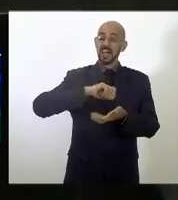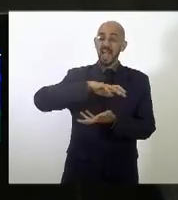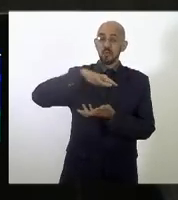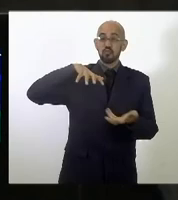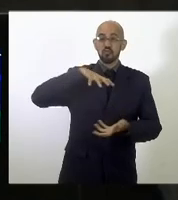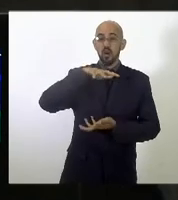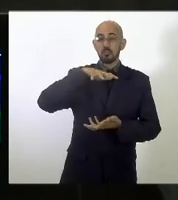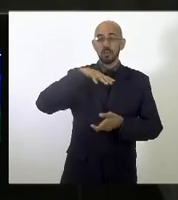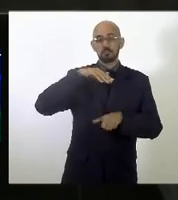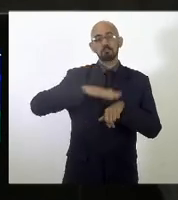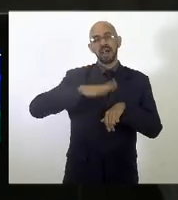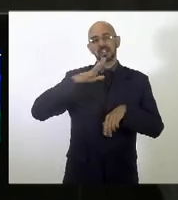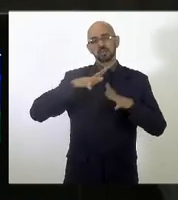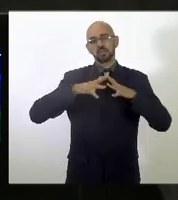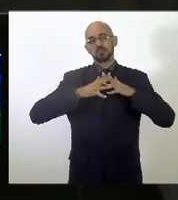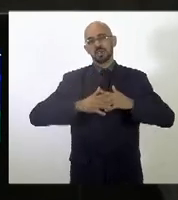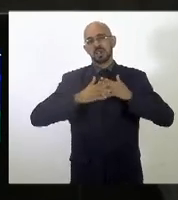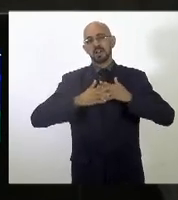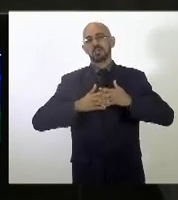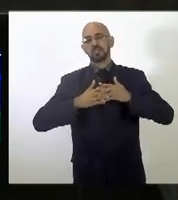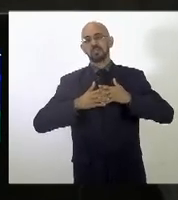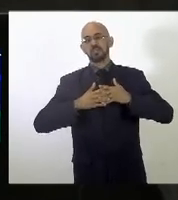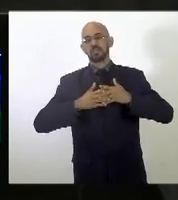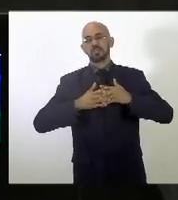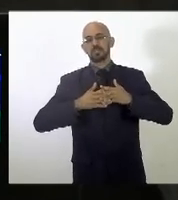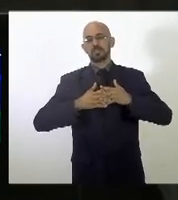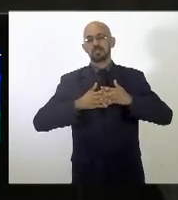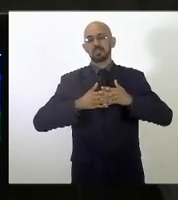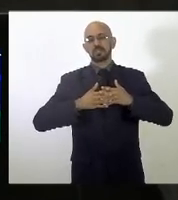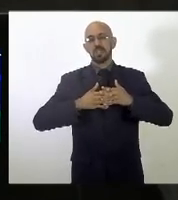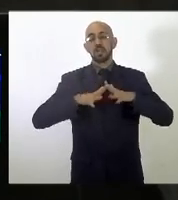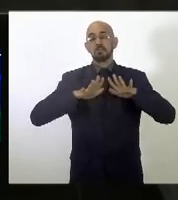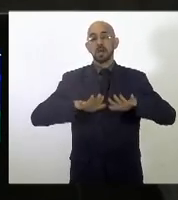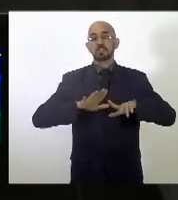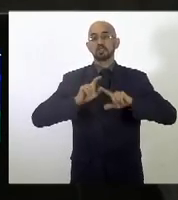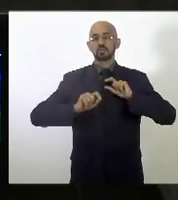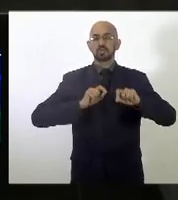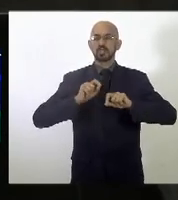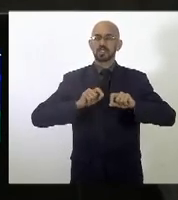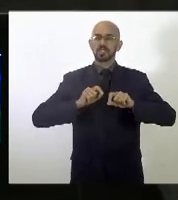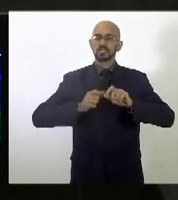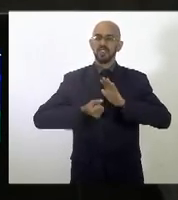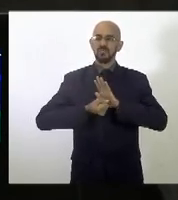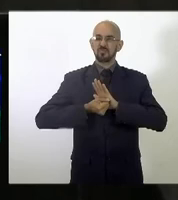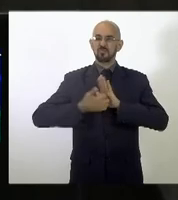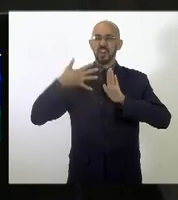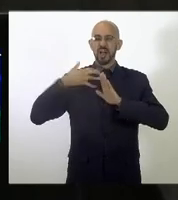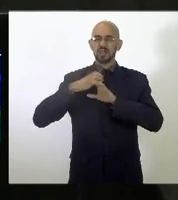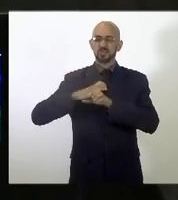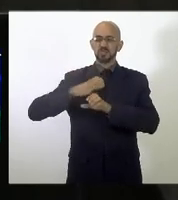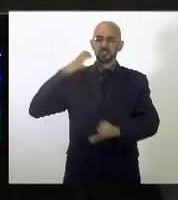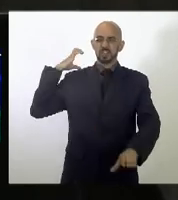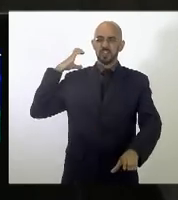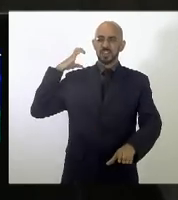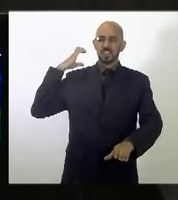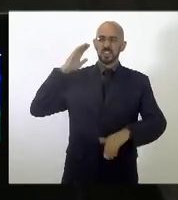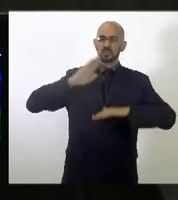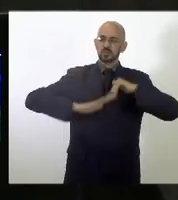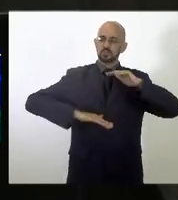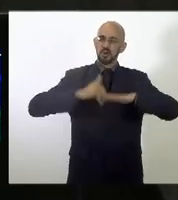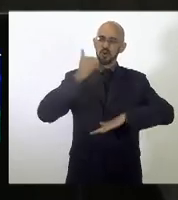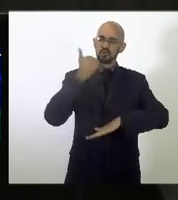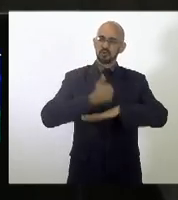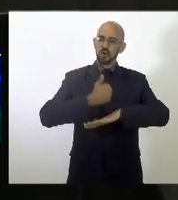ainda mais difícil, mas tiveram aí vários engenheiros, vários especialistas,